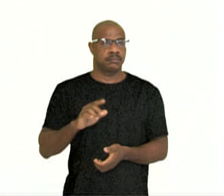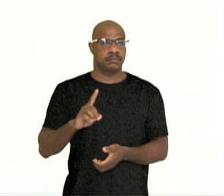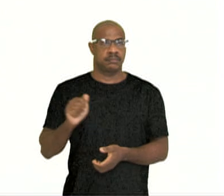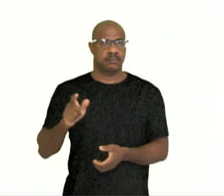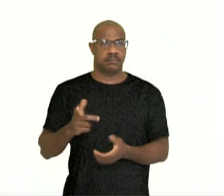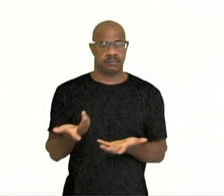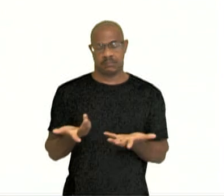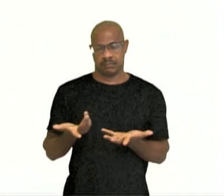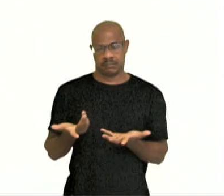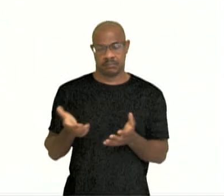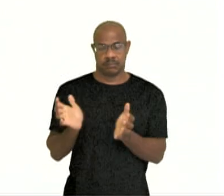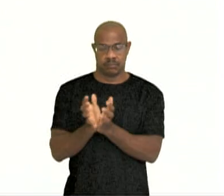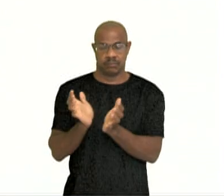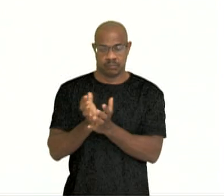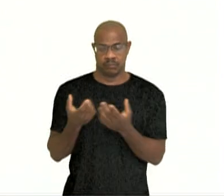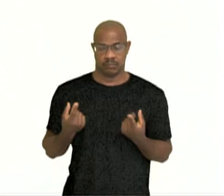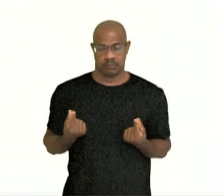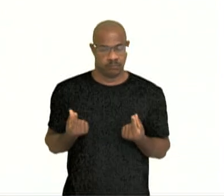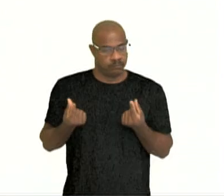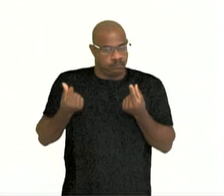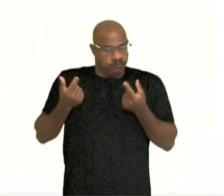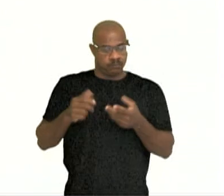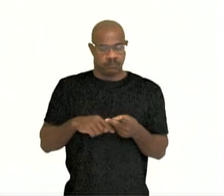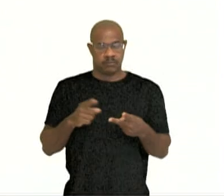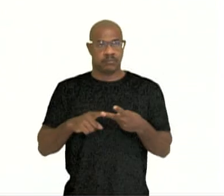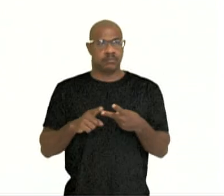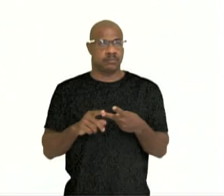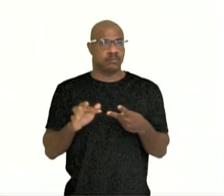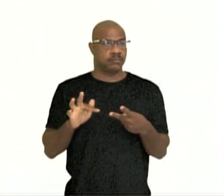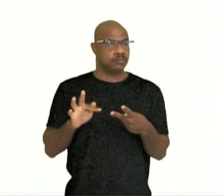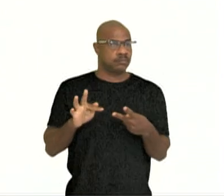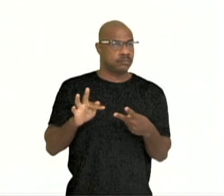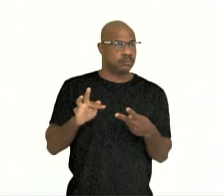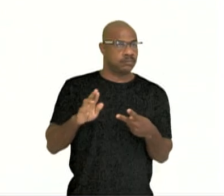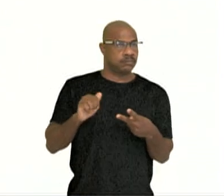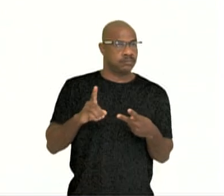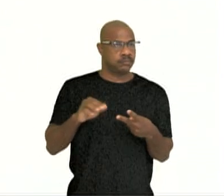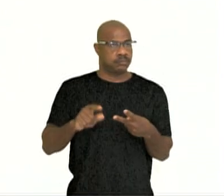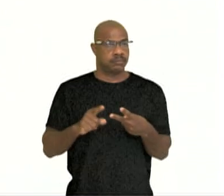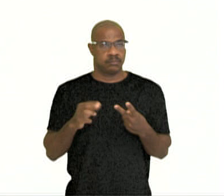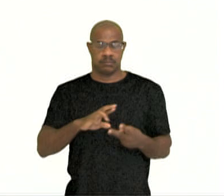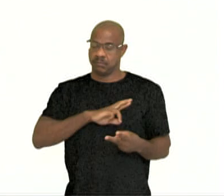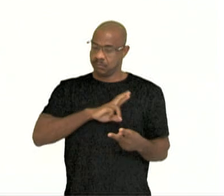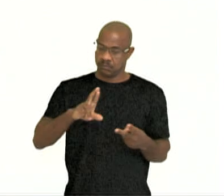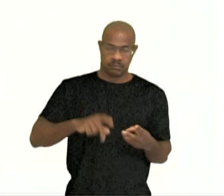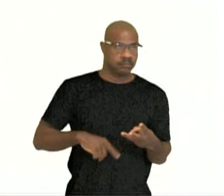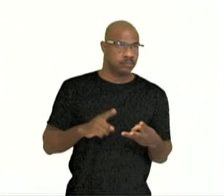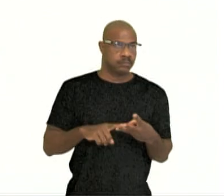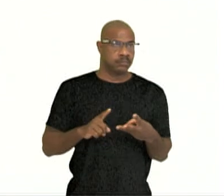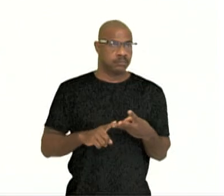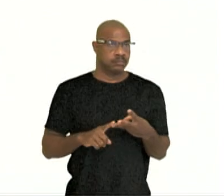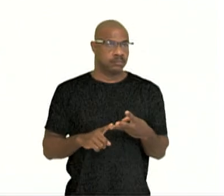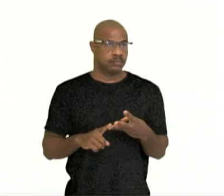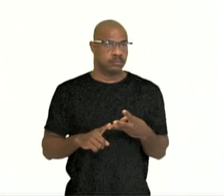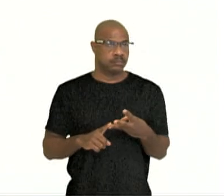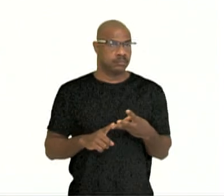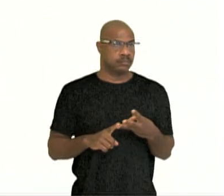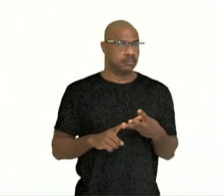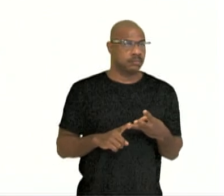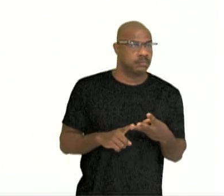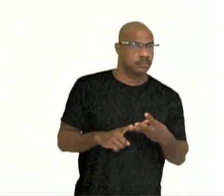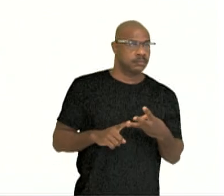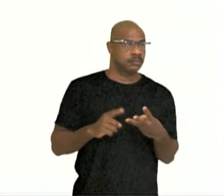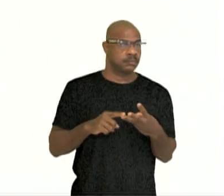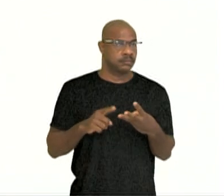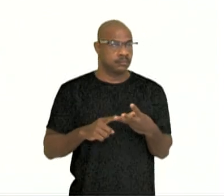nobreza. O frade, que é um líder religioso. A alcoviteira, uma espécie de parteira. E o